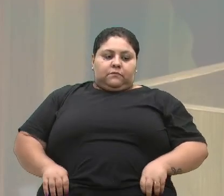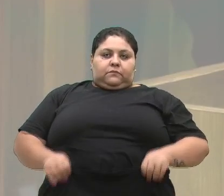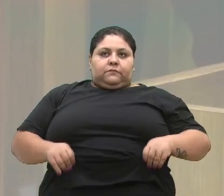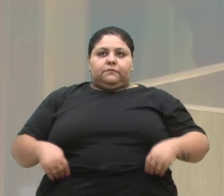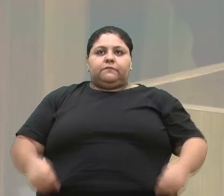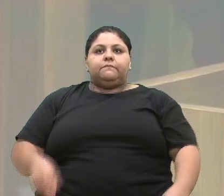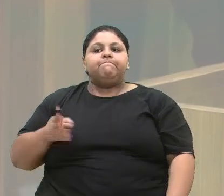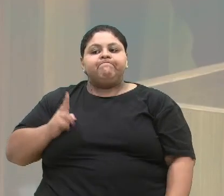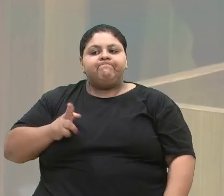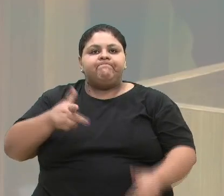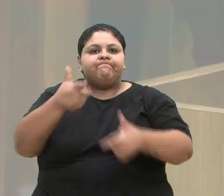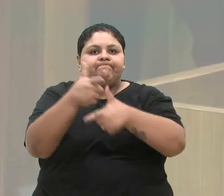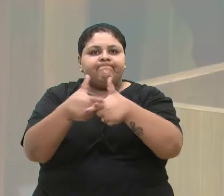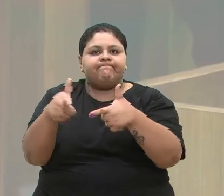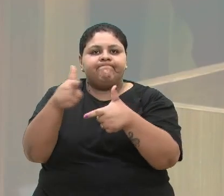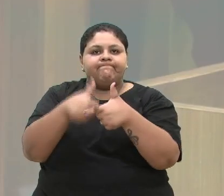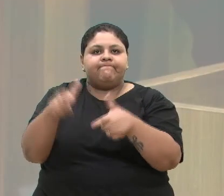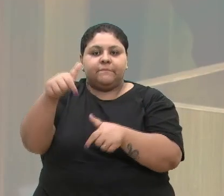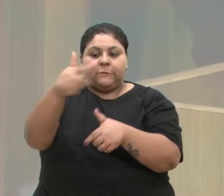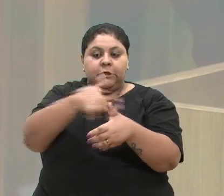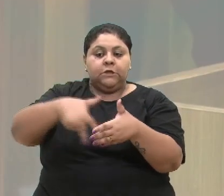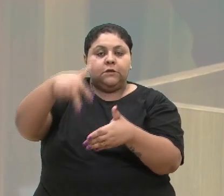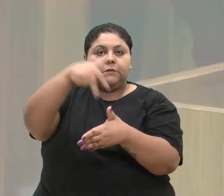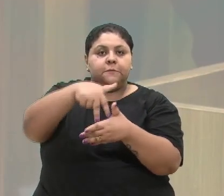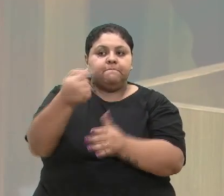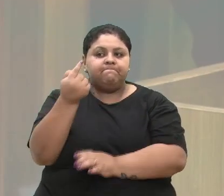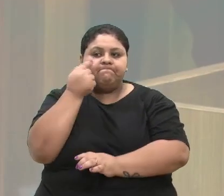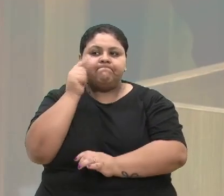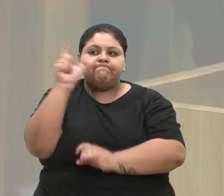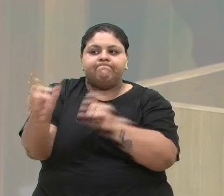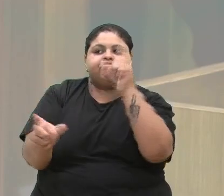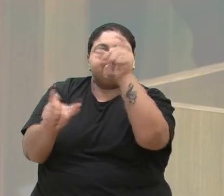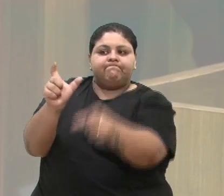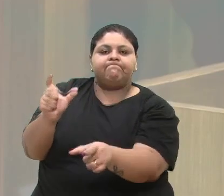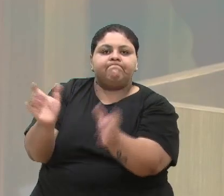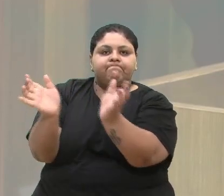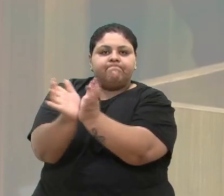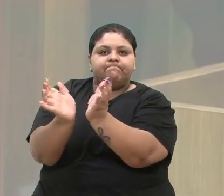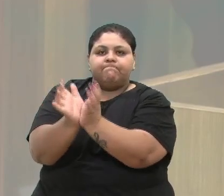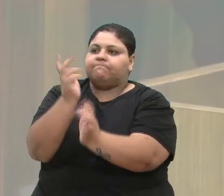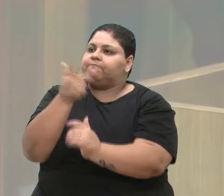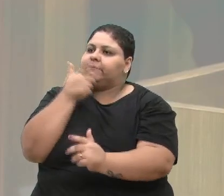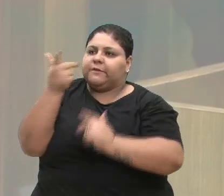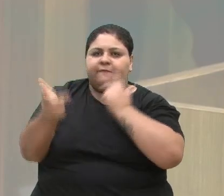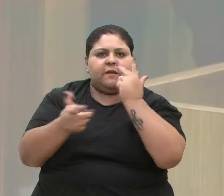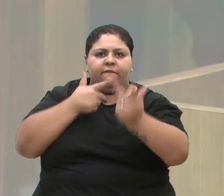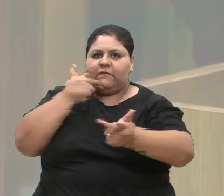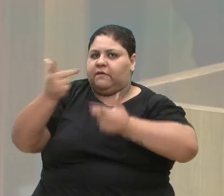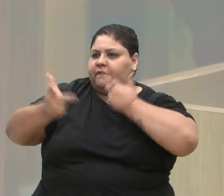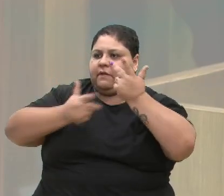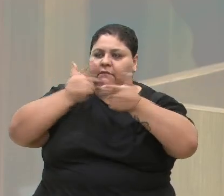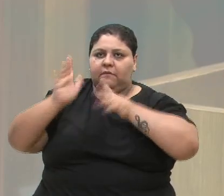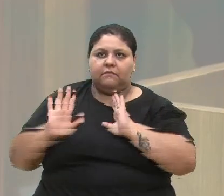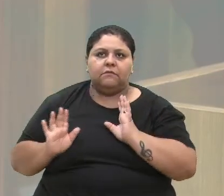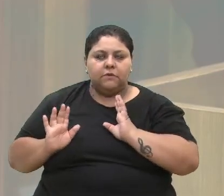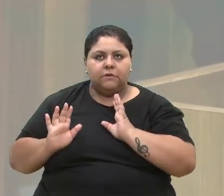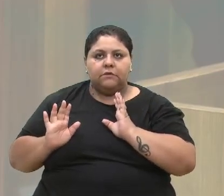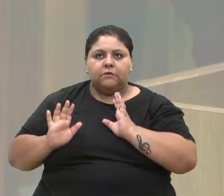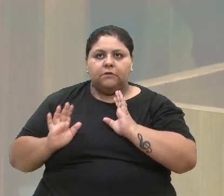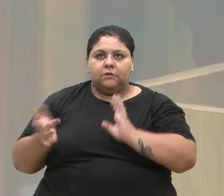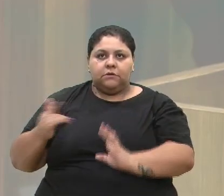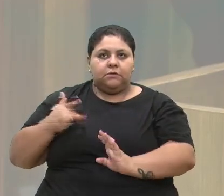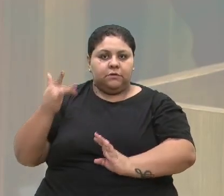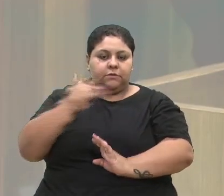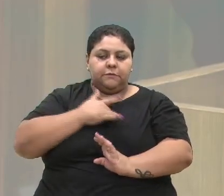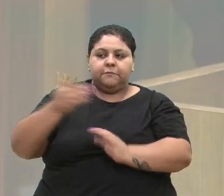Continua o problema e que eu venho aqui nessa tribuna vendo as pessoas, os colegas que vêm aqui, que fala a questão da saúde,